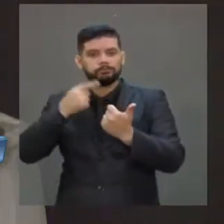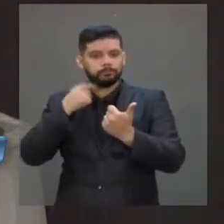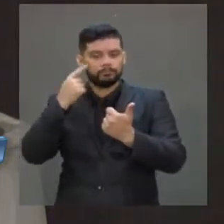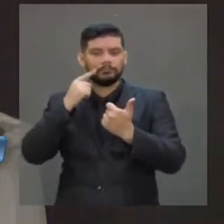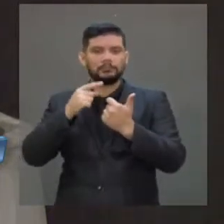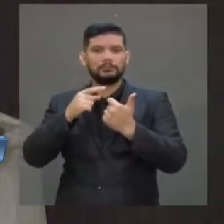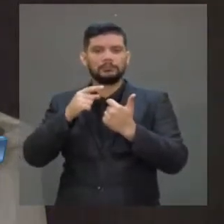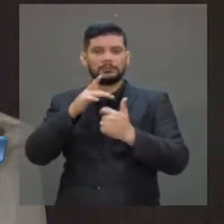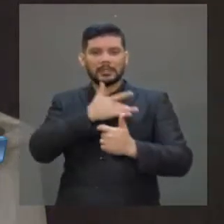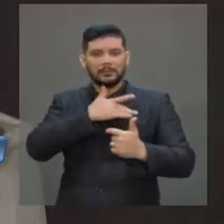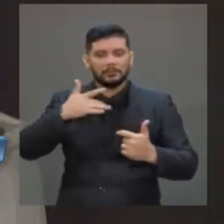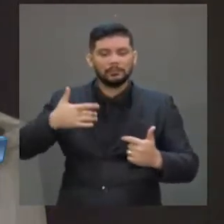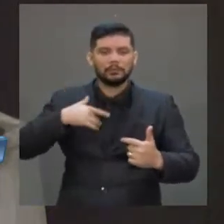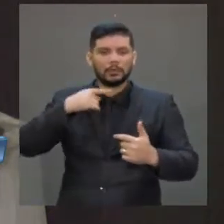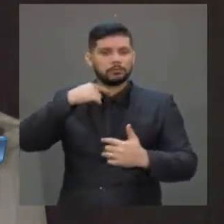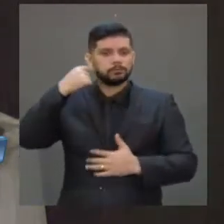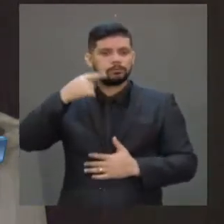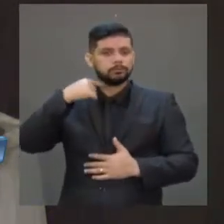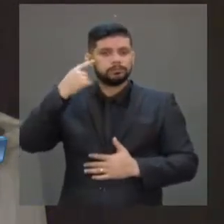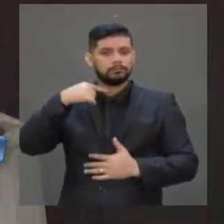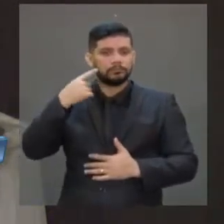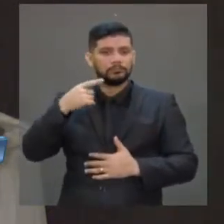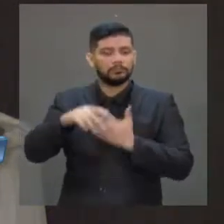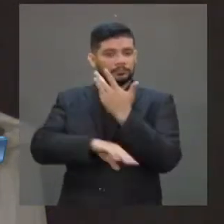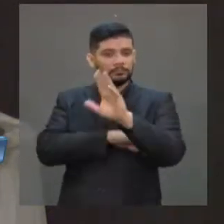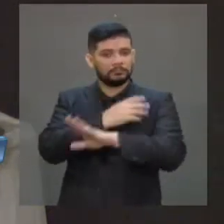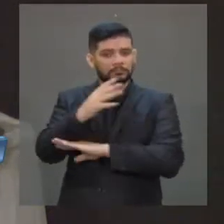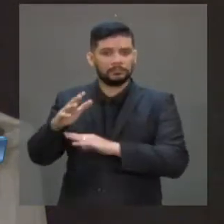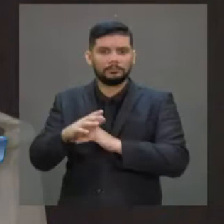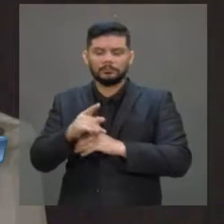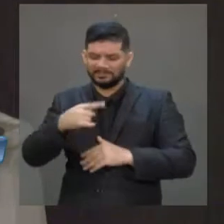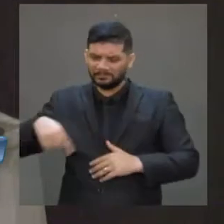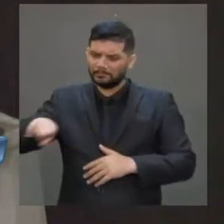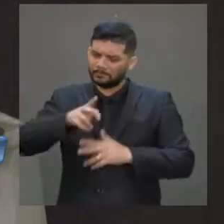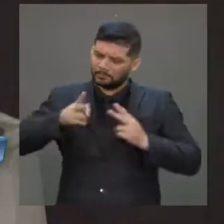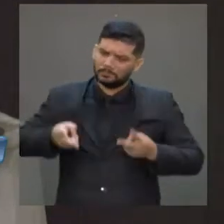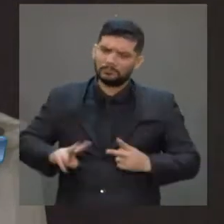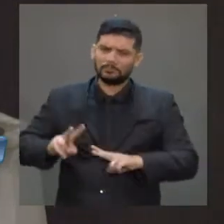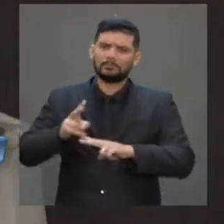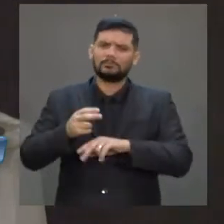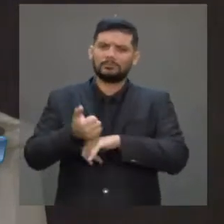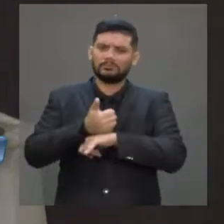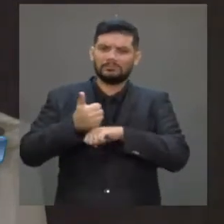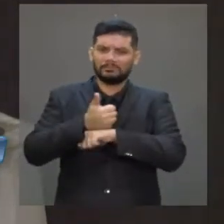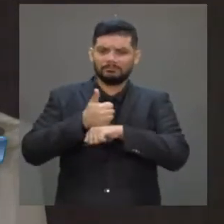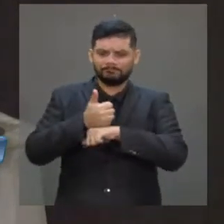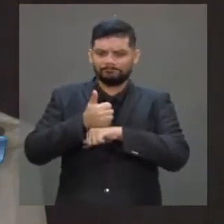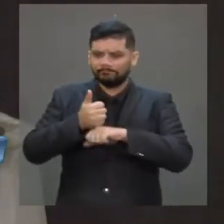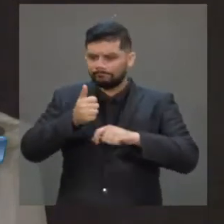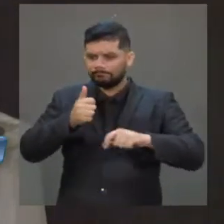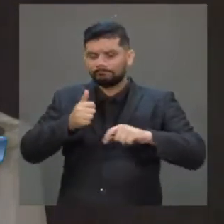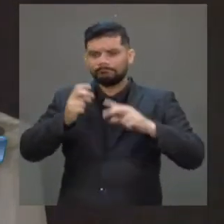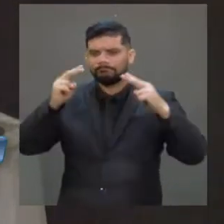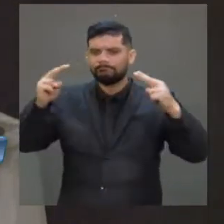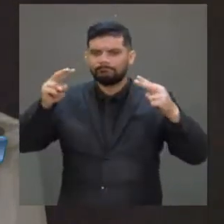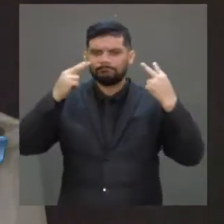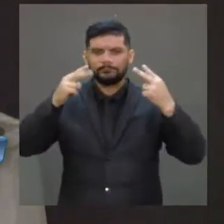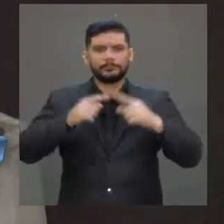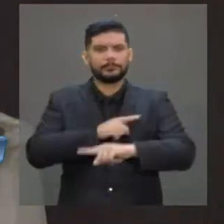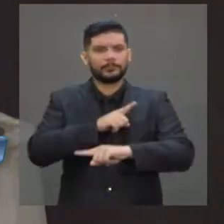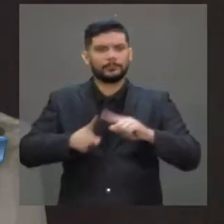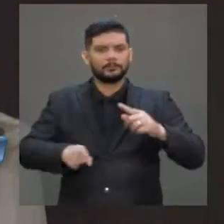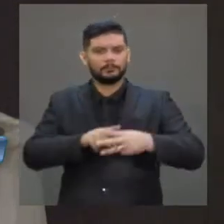ambiental. Nós podemos continuar esse pioneirismo em nome da saúde e do meio ambiente, na regulação dos agrotóxicos, agora